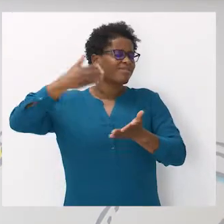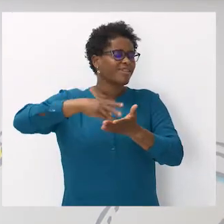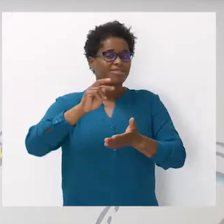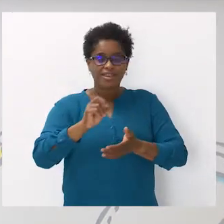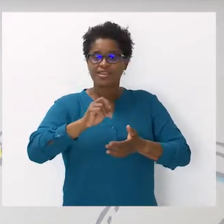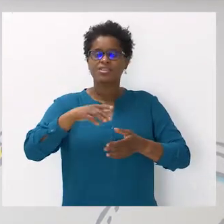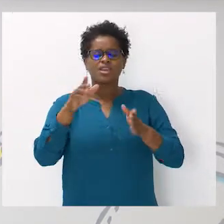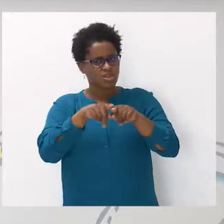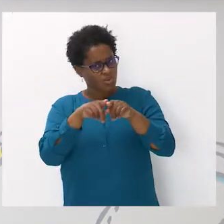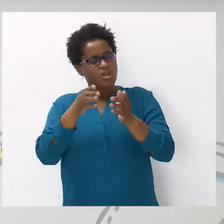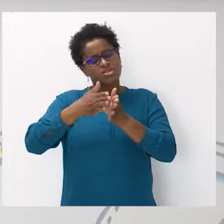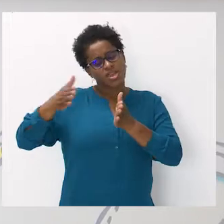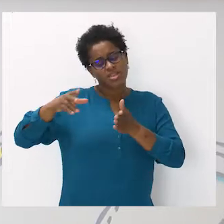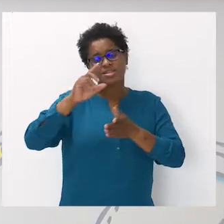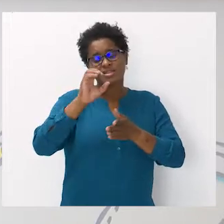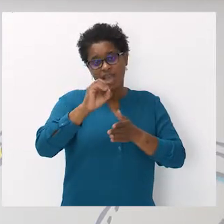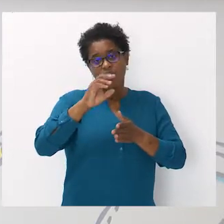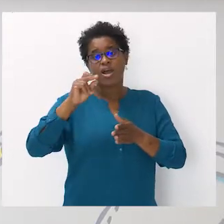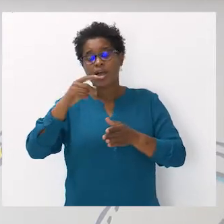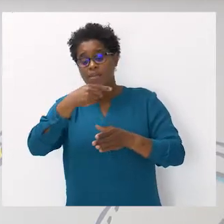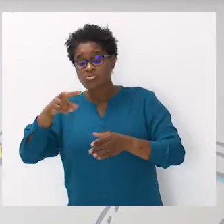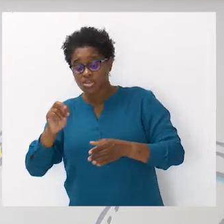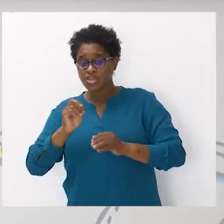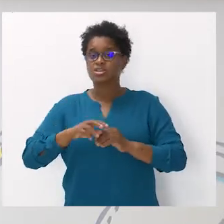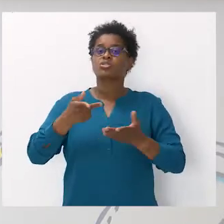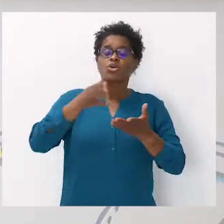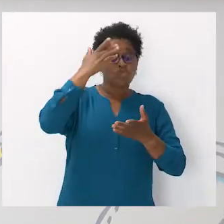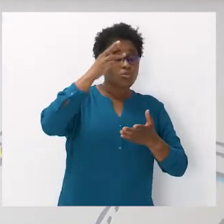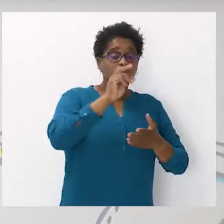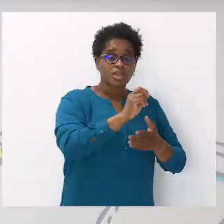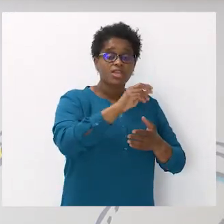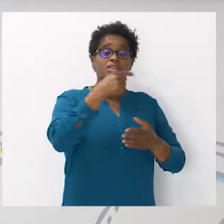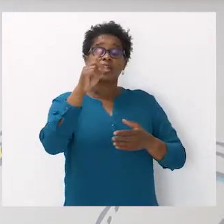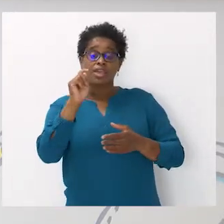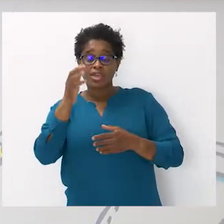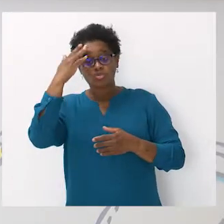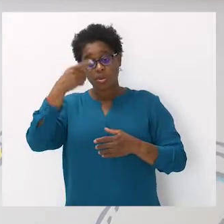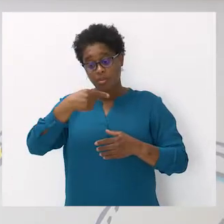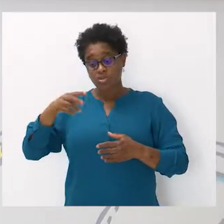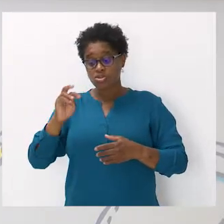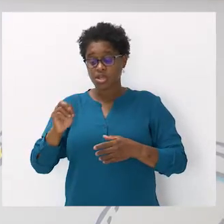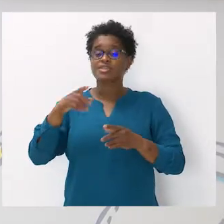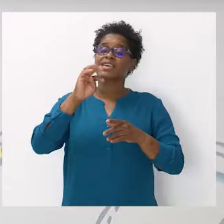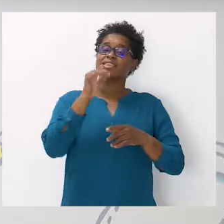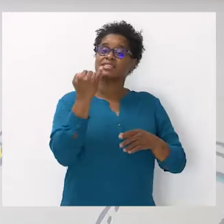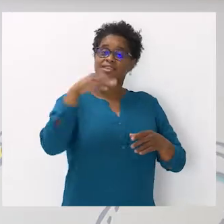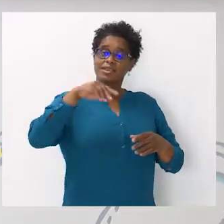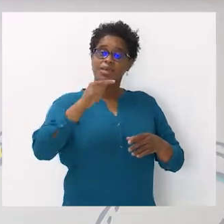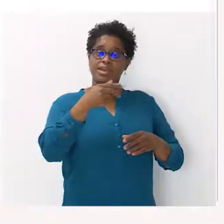de 0 até menos 3. Logo, o número 3 e menos 3 são simétricos.